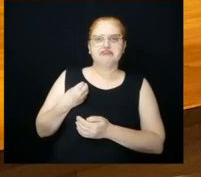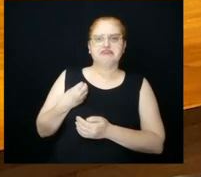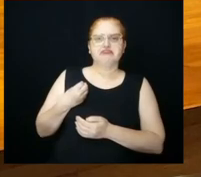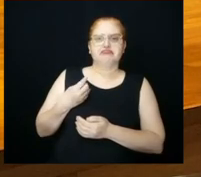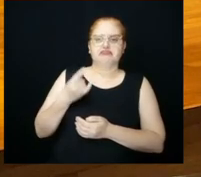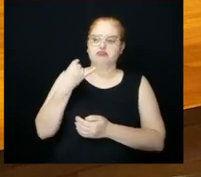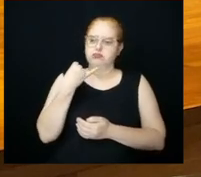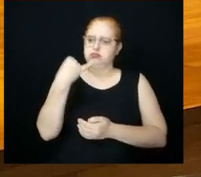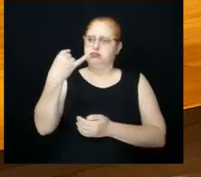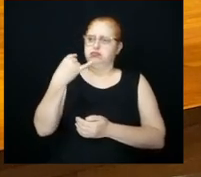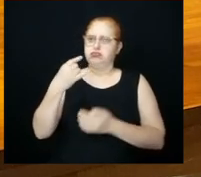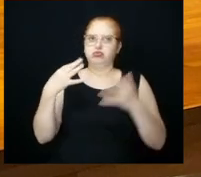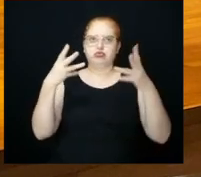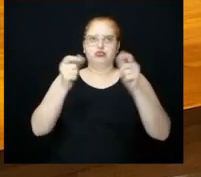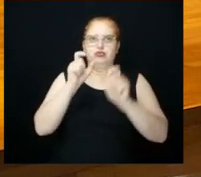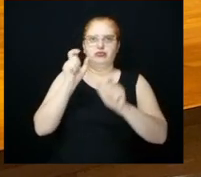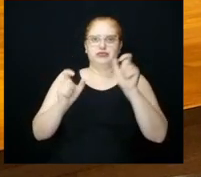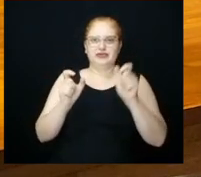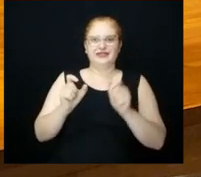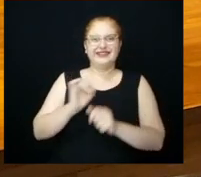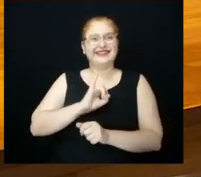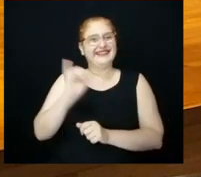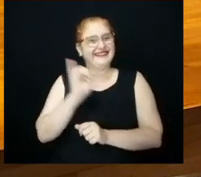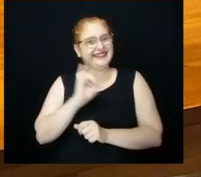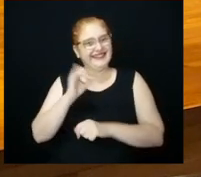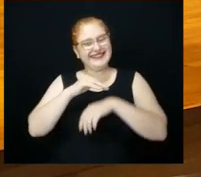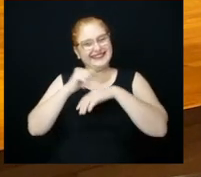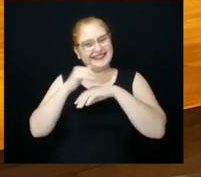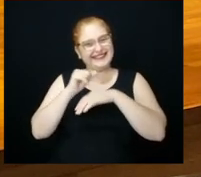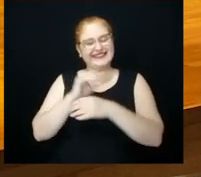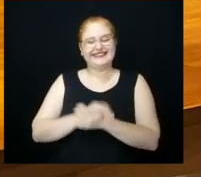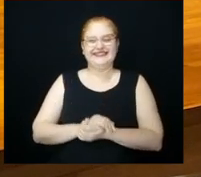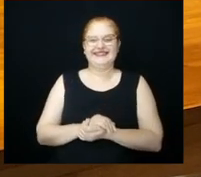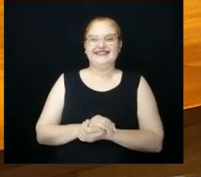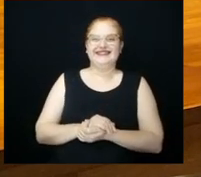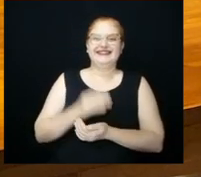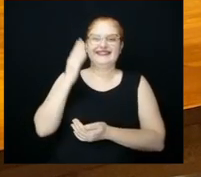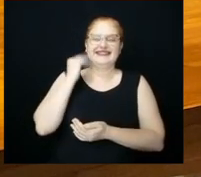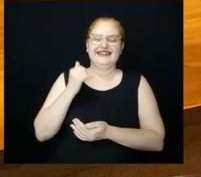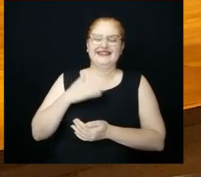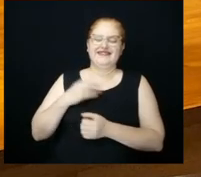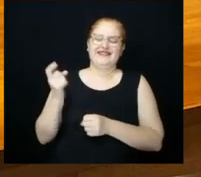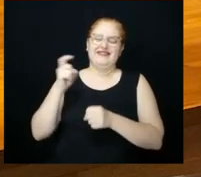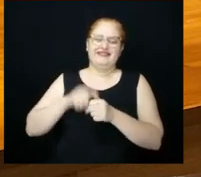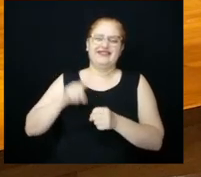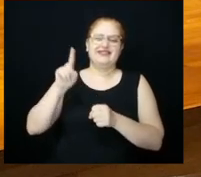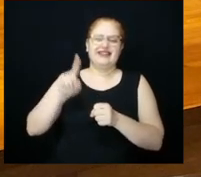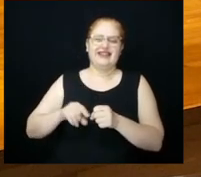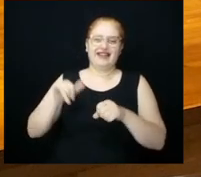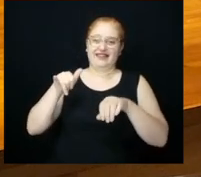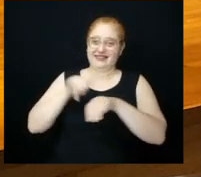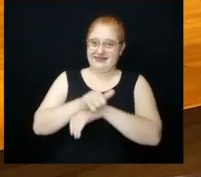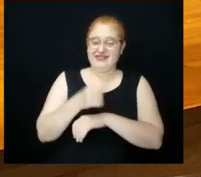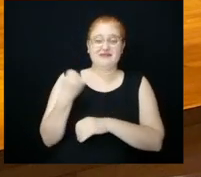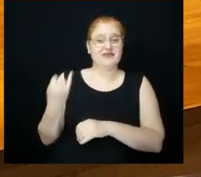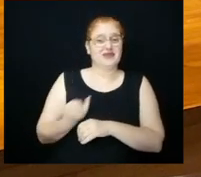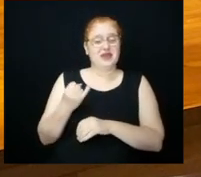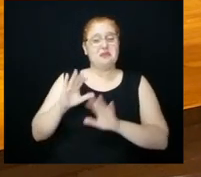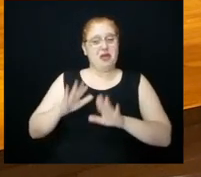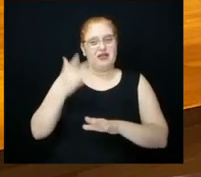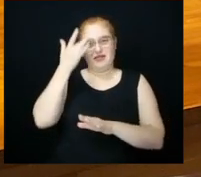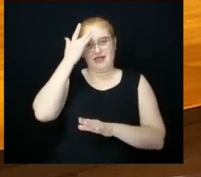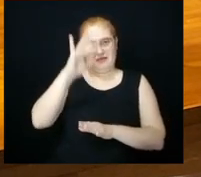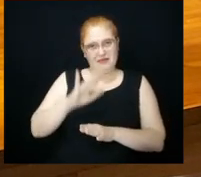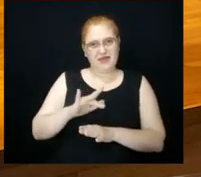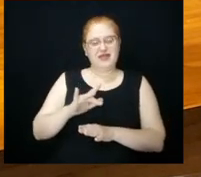olhares. Honey, disse Ifemelu, sei que minha volta é um acontecimento importante, mas não sabia